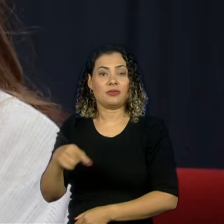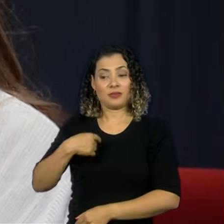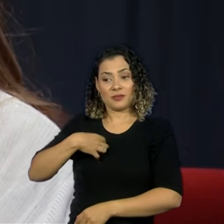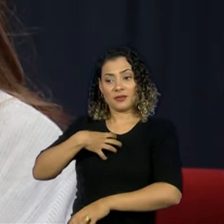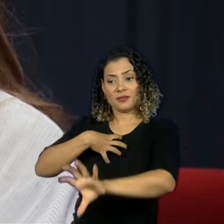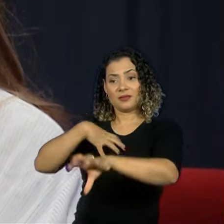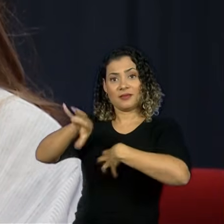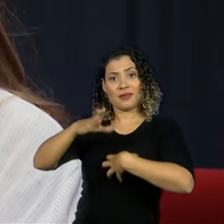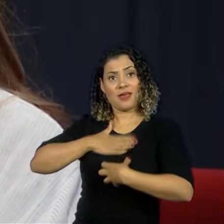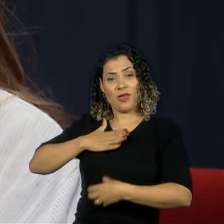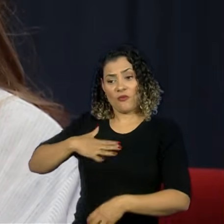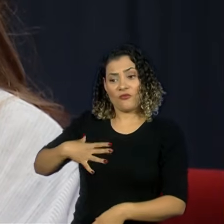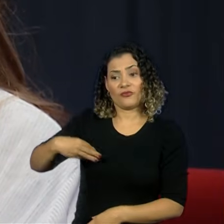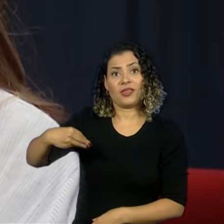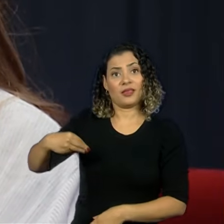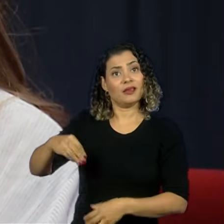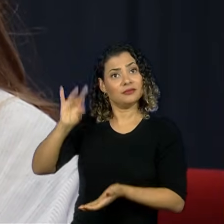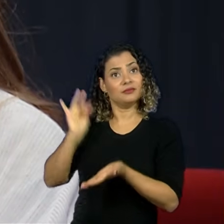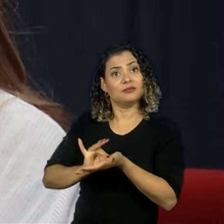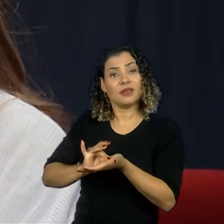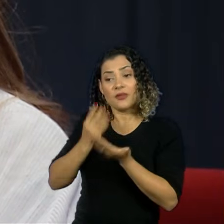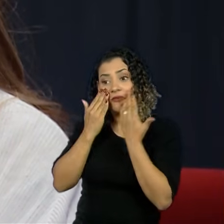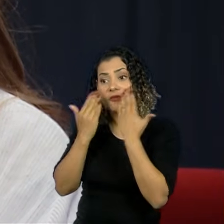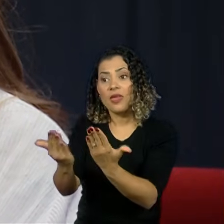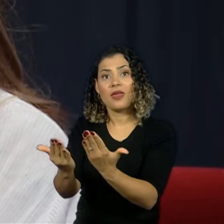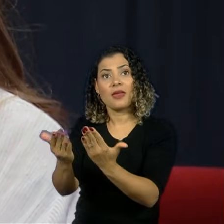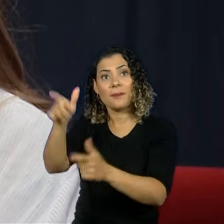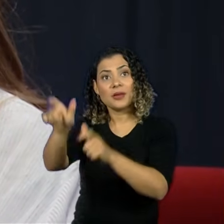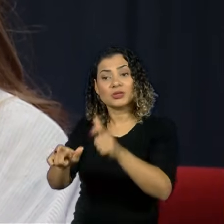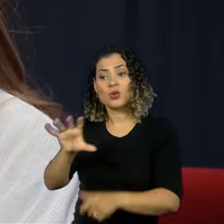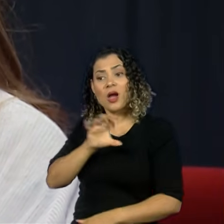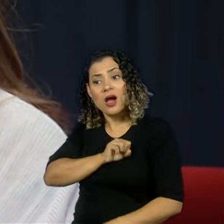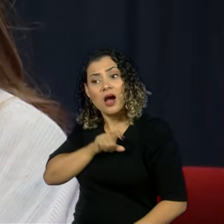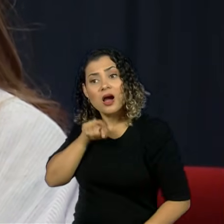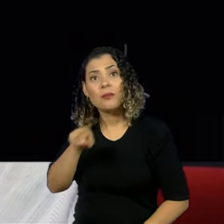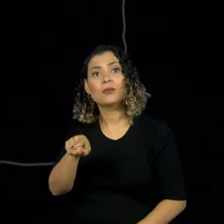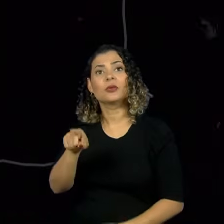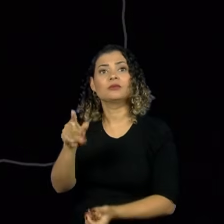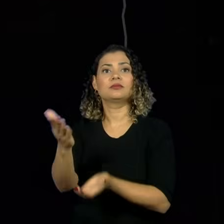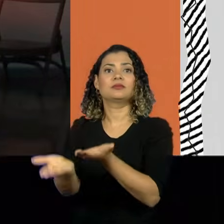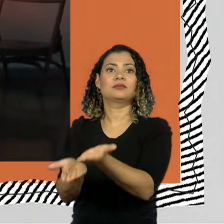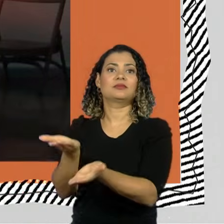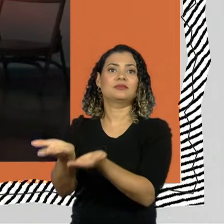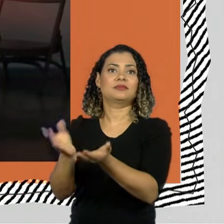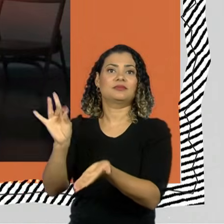como filha o que é você ver uma pessoa que você ama sendo bem cuidada.